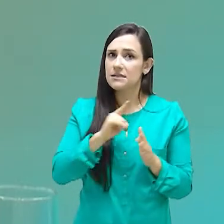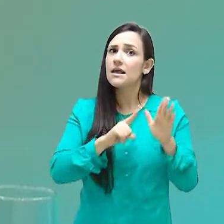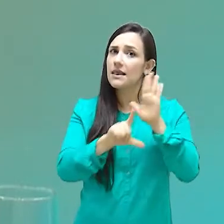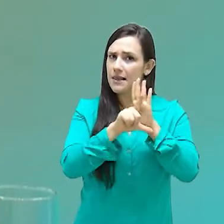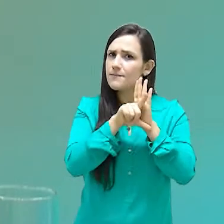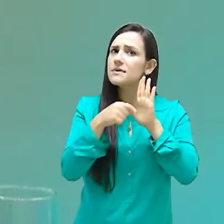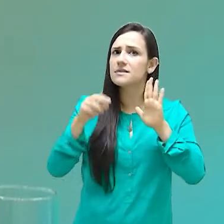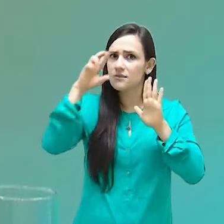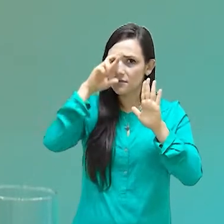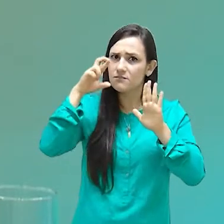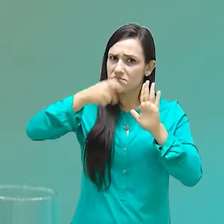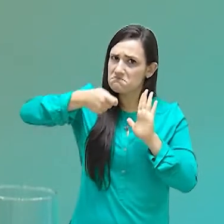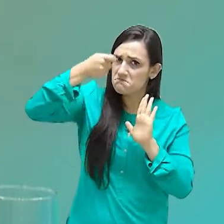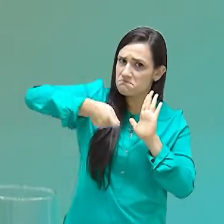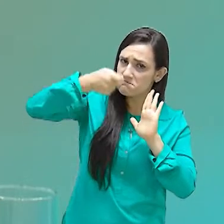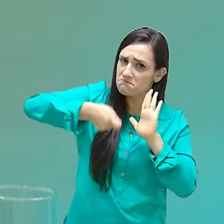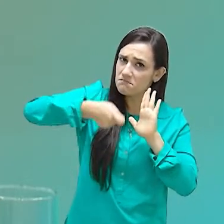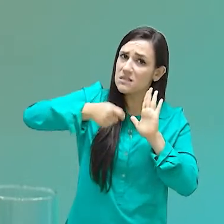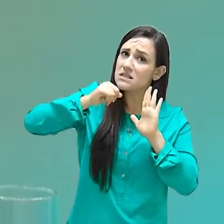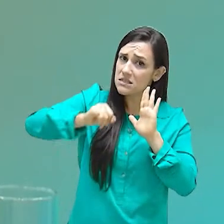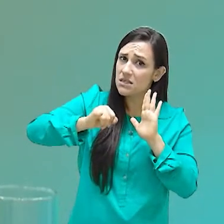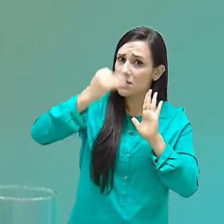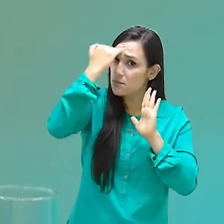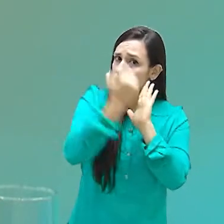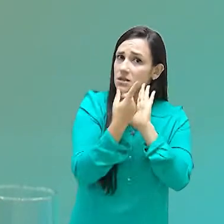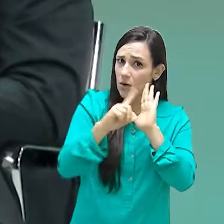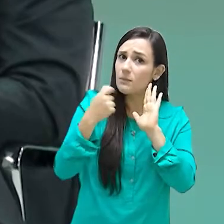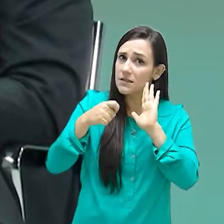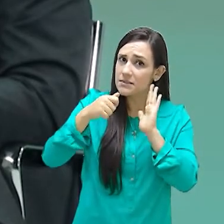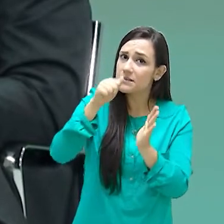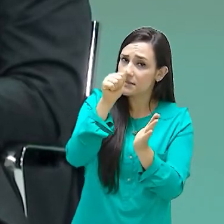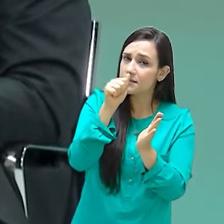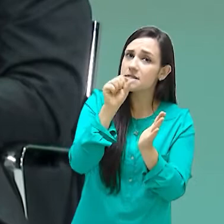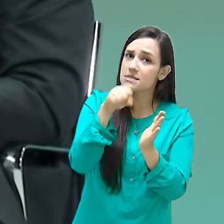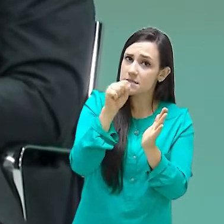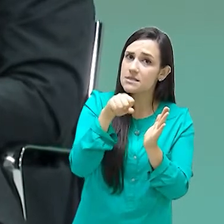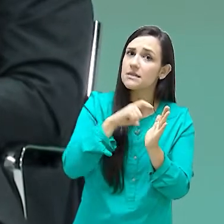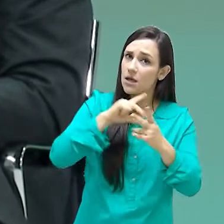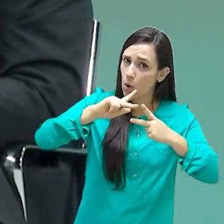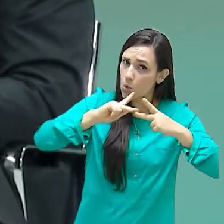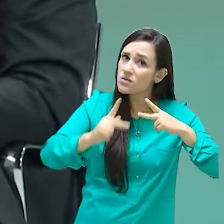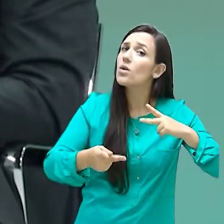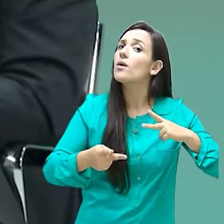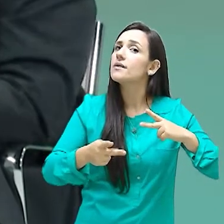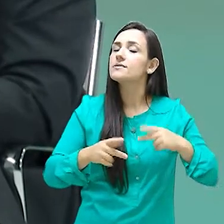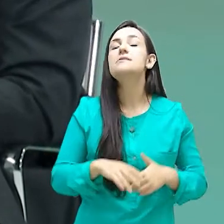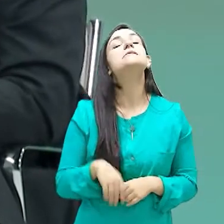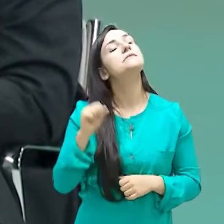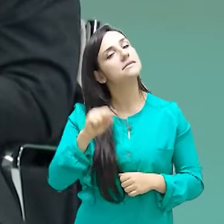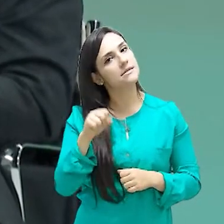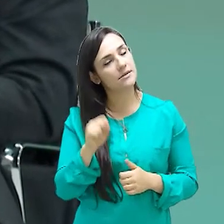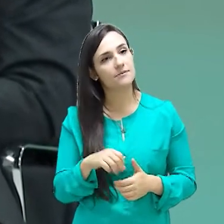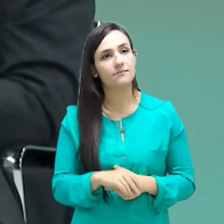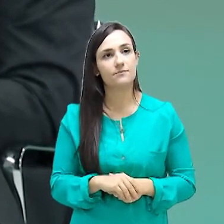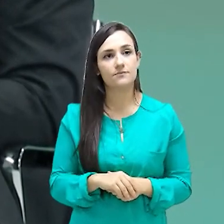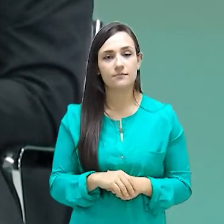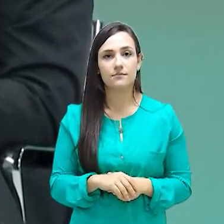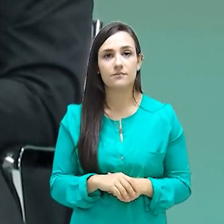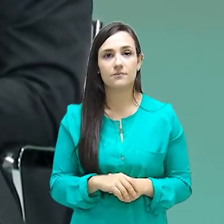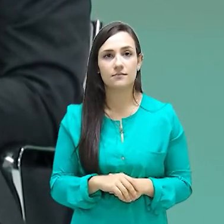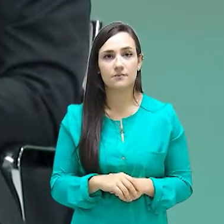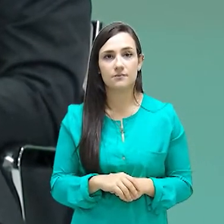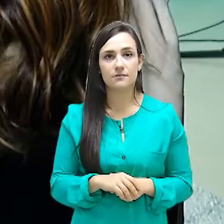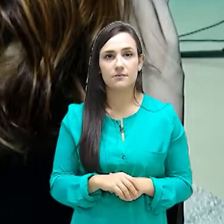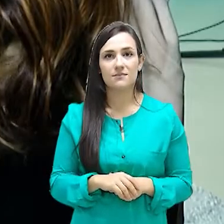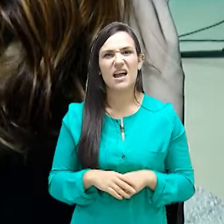que ser fiscalizada, executada e punida caso não cumprida. Exato. Quando a gente escuta a expressão que uma lei